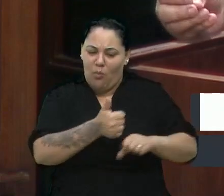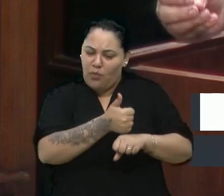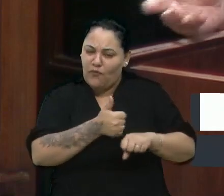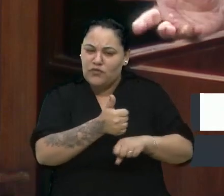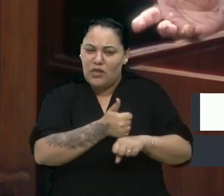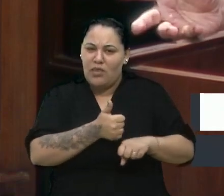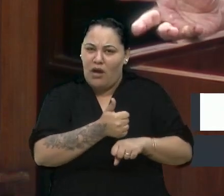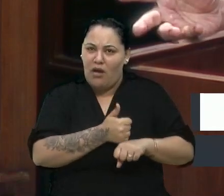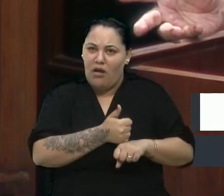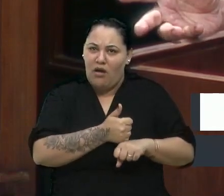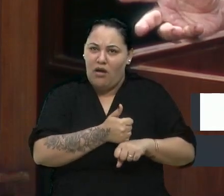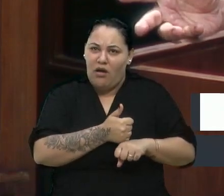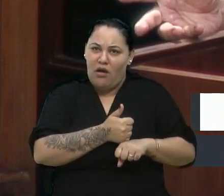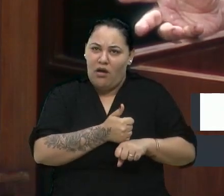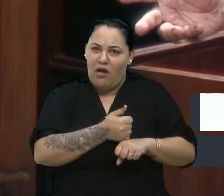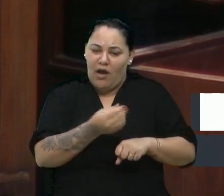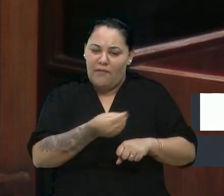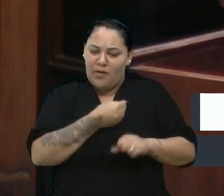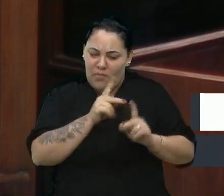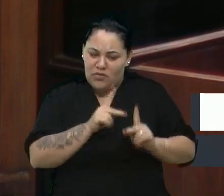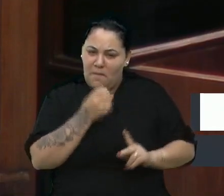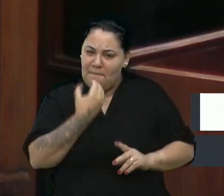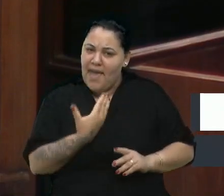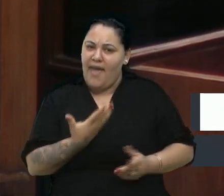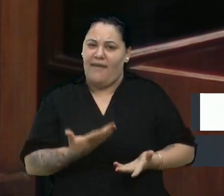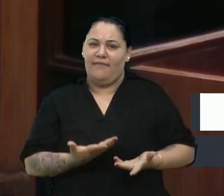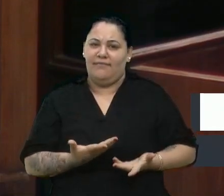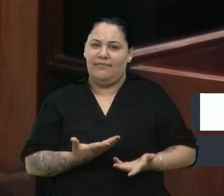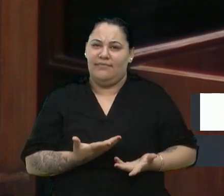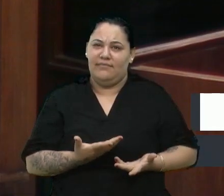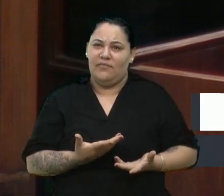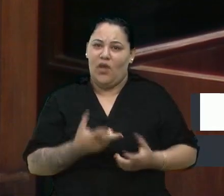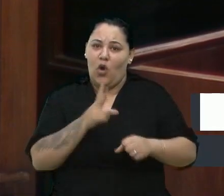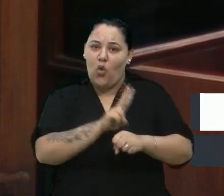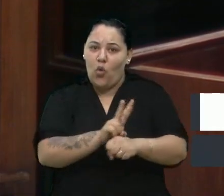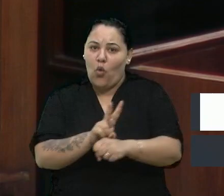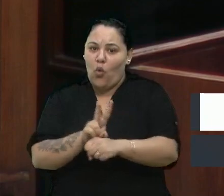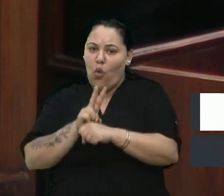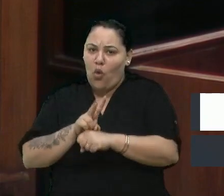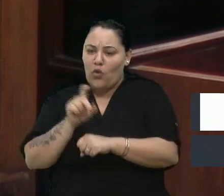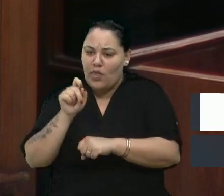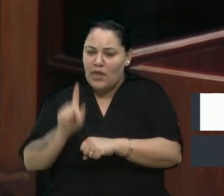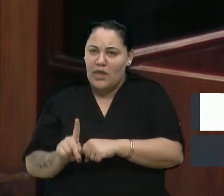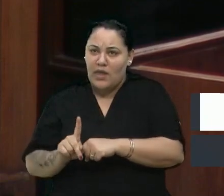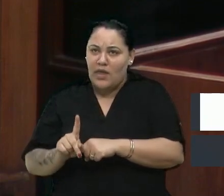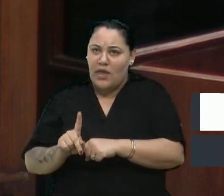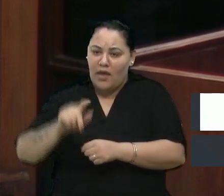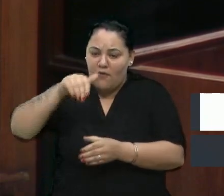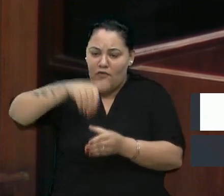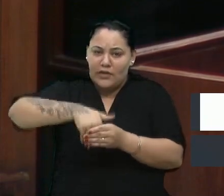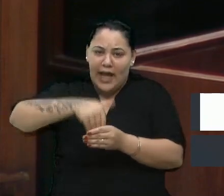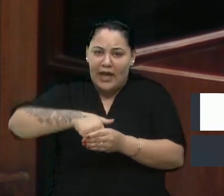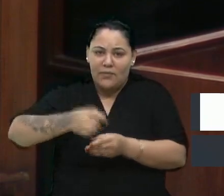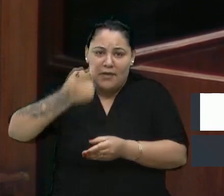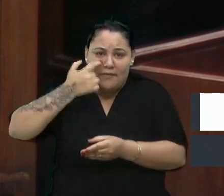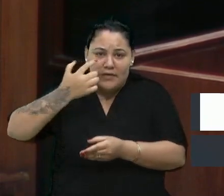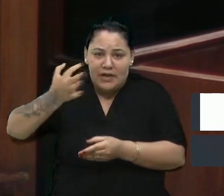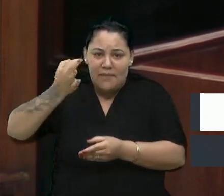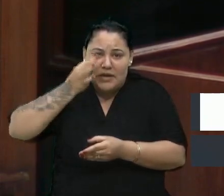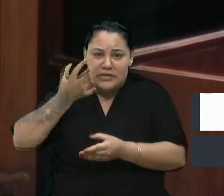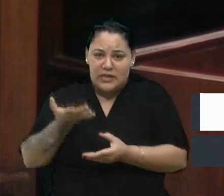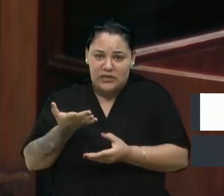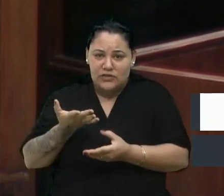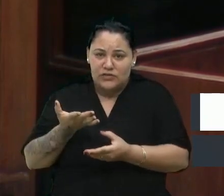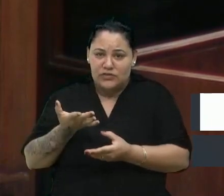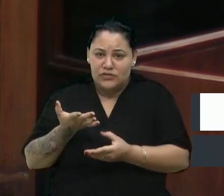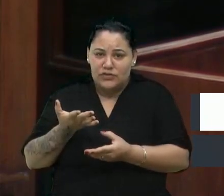de bem. Cuidem em quem vocês votaram para ver se estava lá presente. E mais ainda, eu